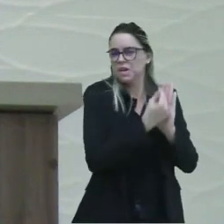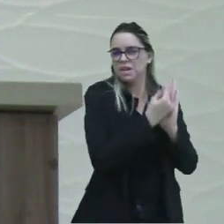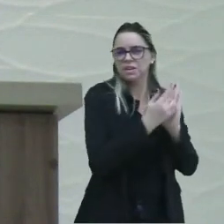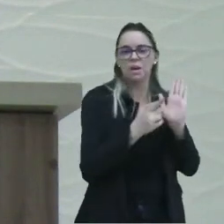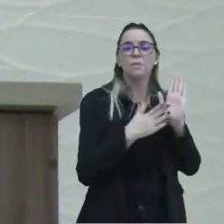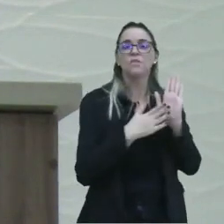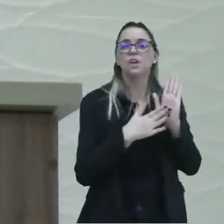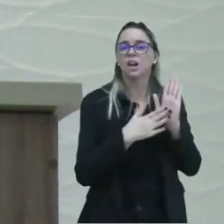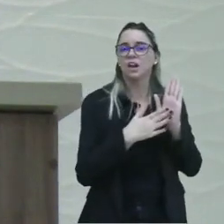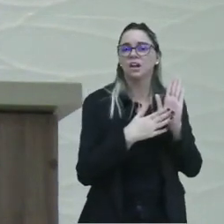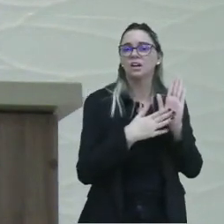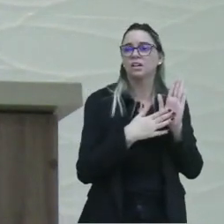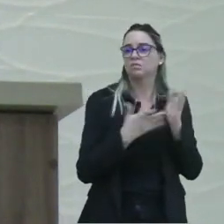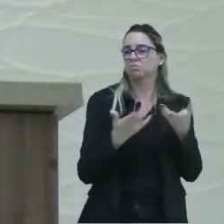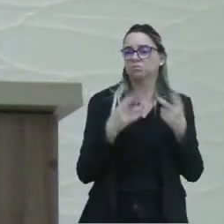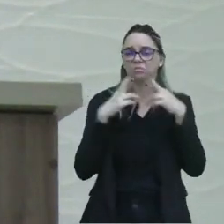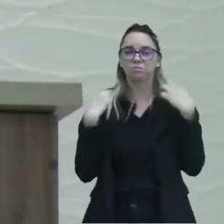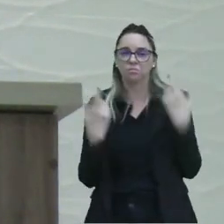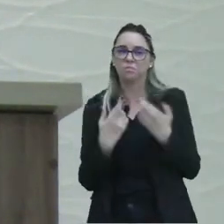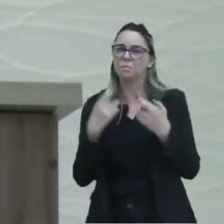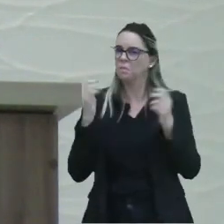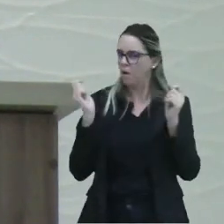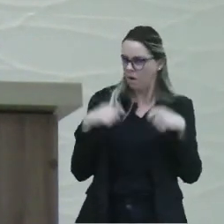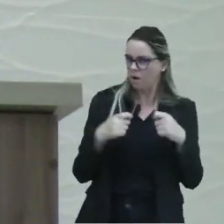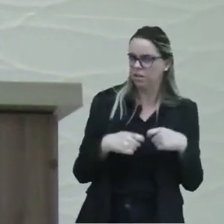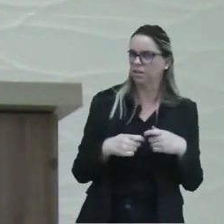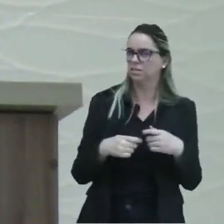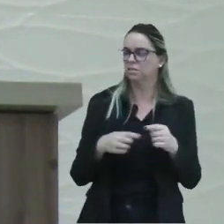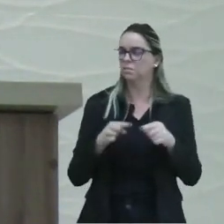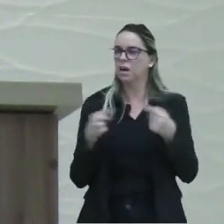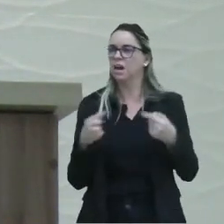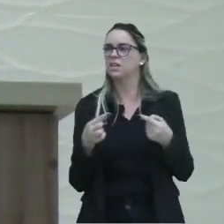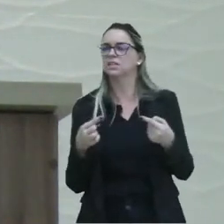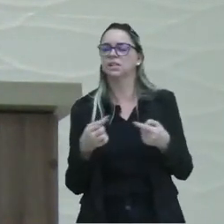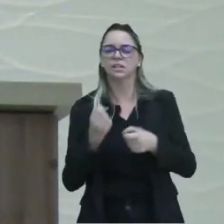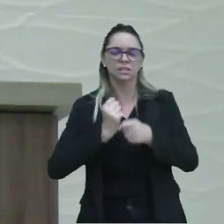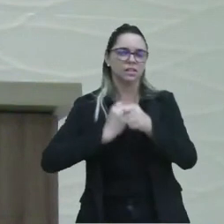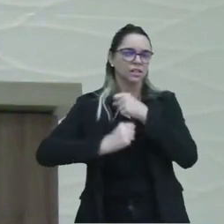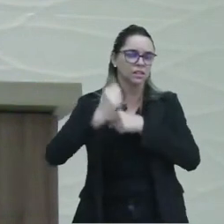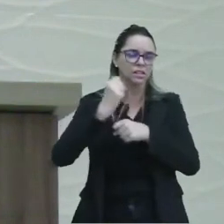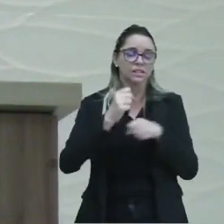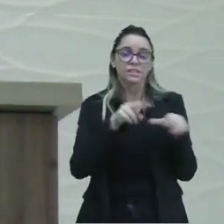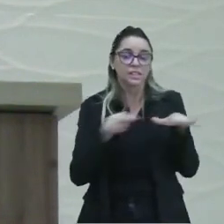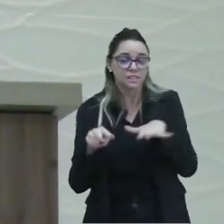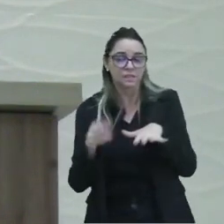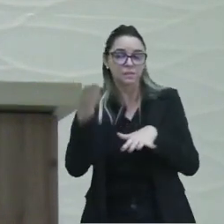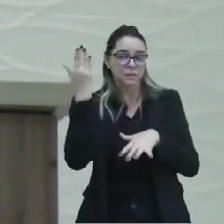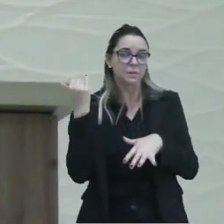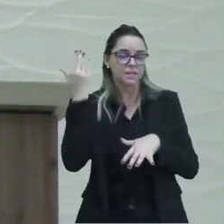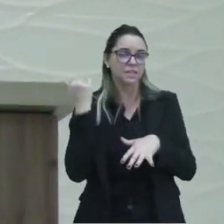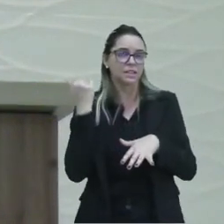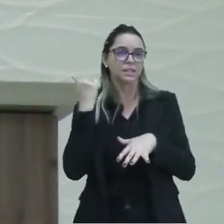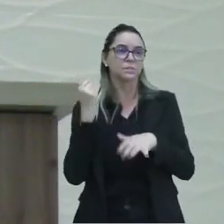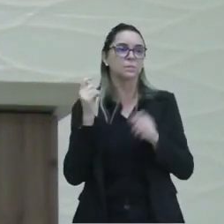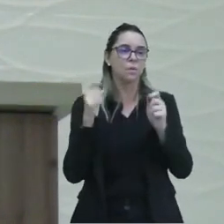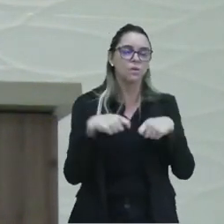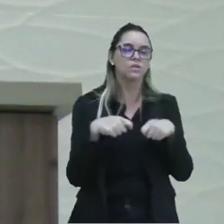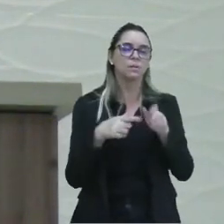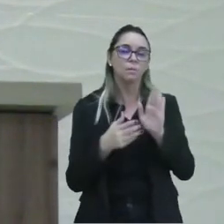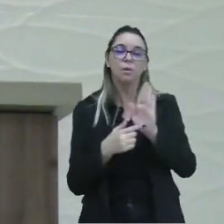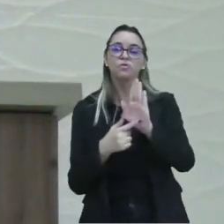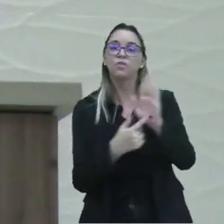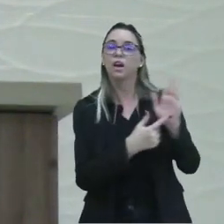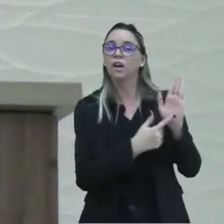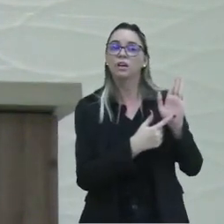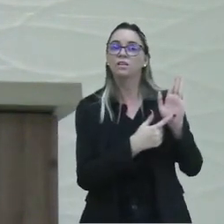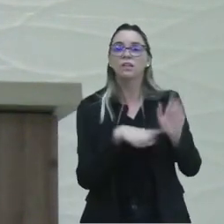pública. Pode até acontecer, mas também o requerimento que coloquei na sessão passada para a prestação de conta, ela pode ser prestada na